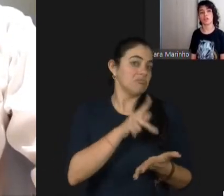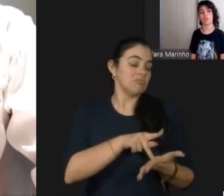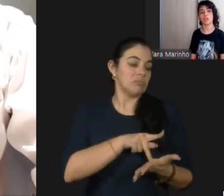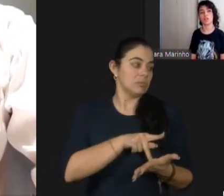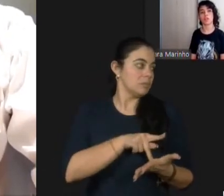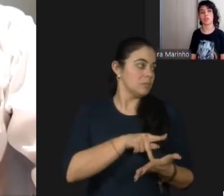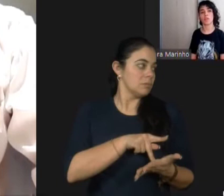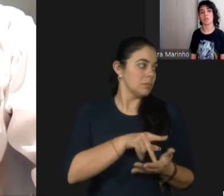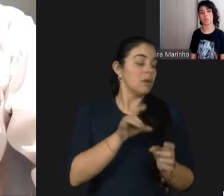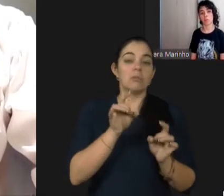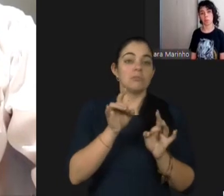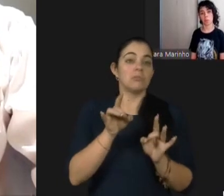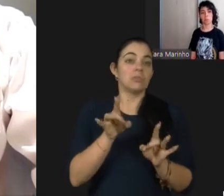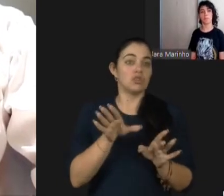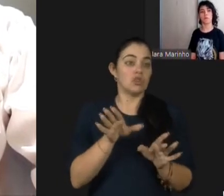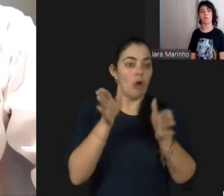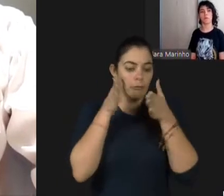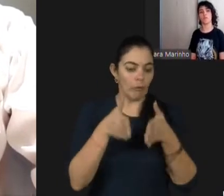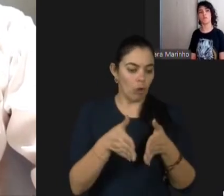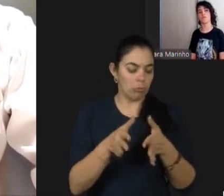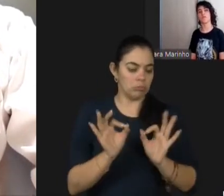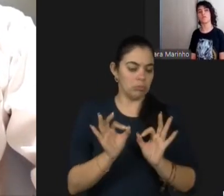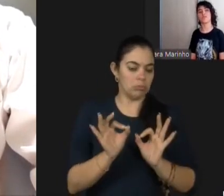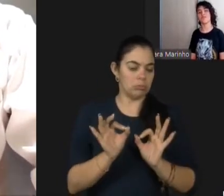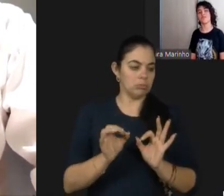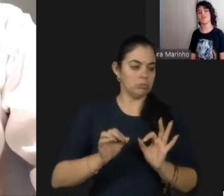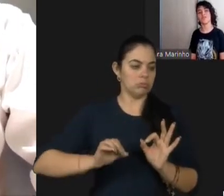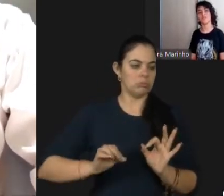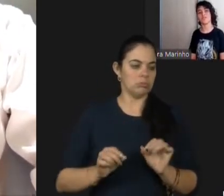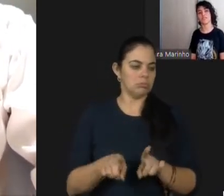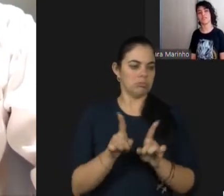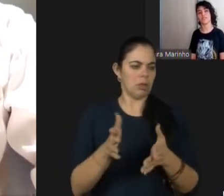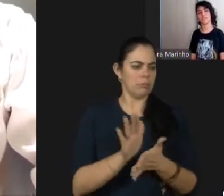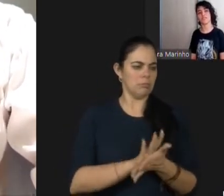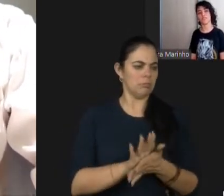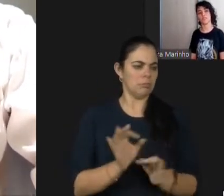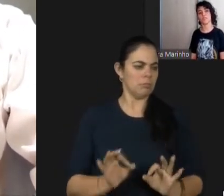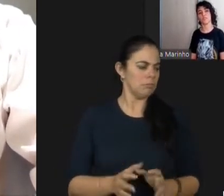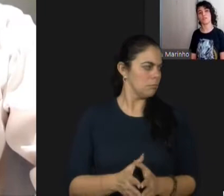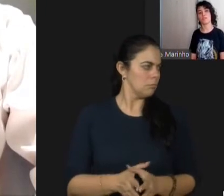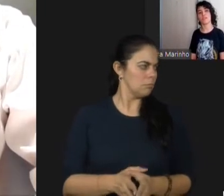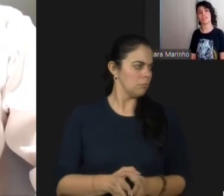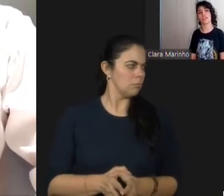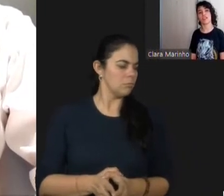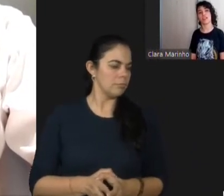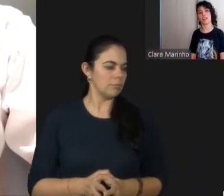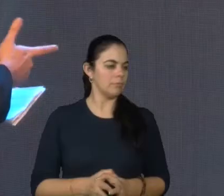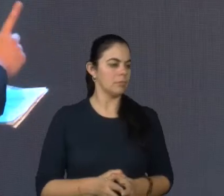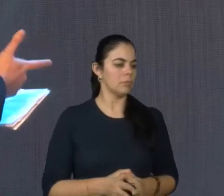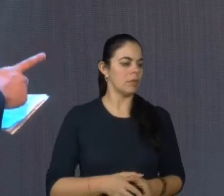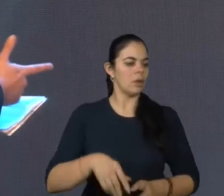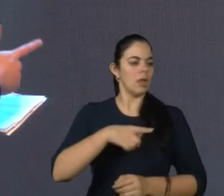só na escola mesmo, só quando eu estava na primeira série. Eu lembro que no pré teve